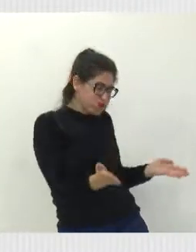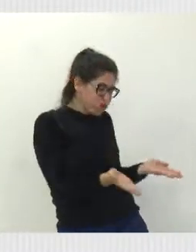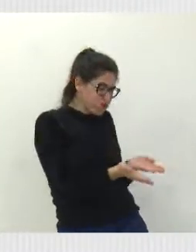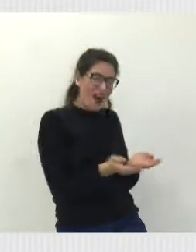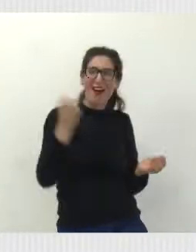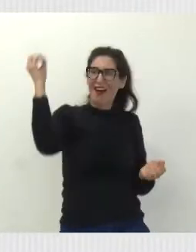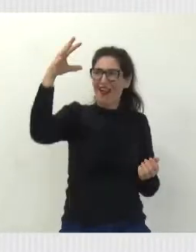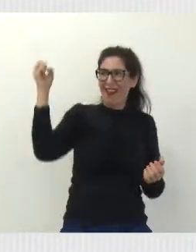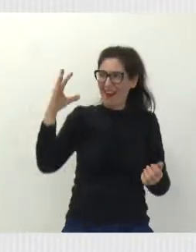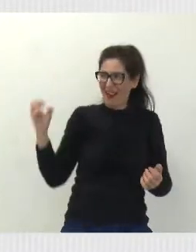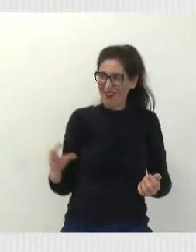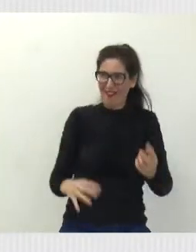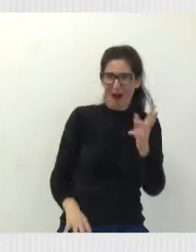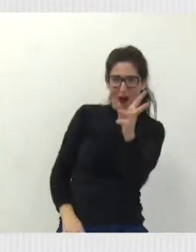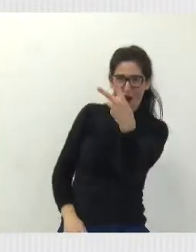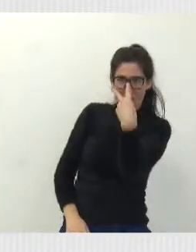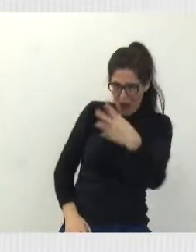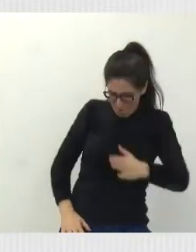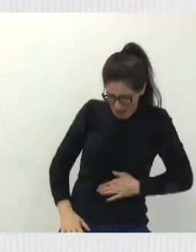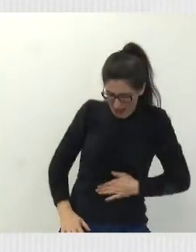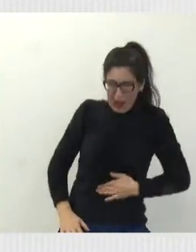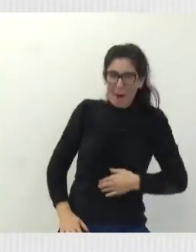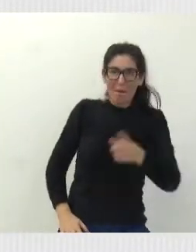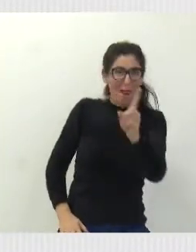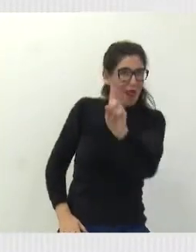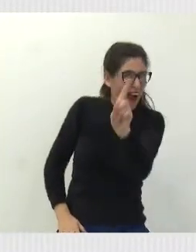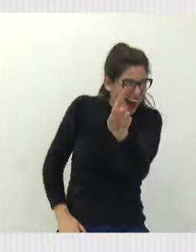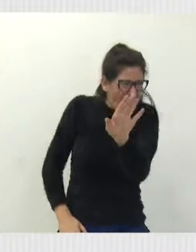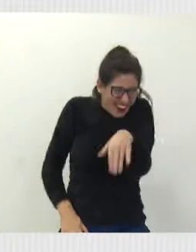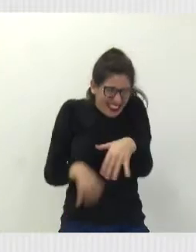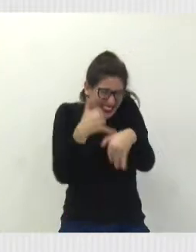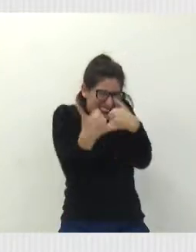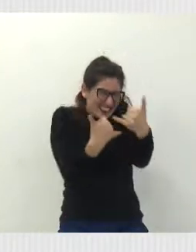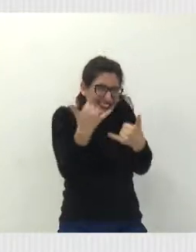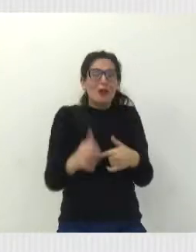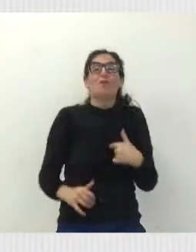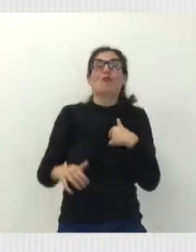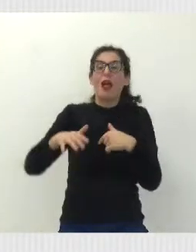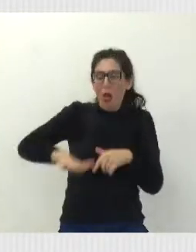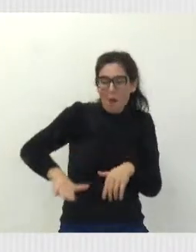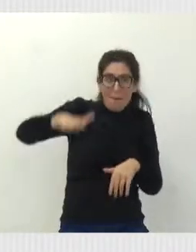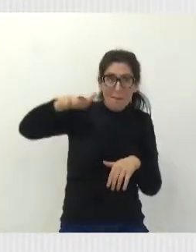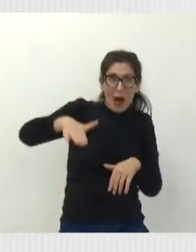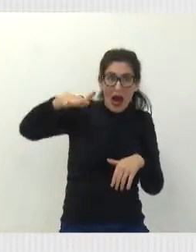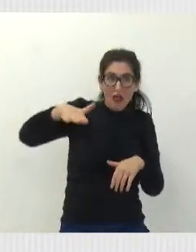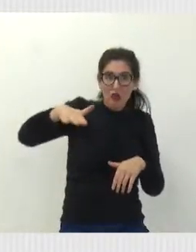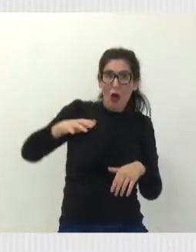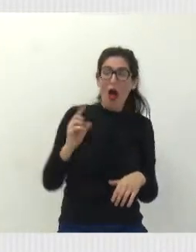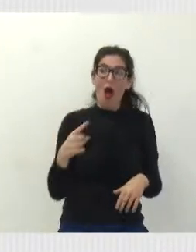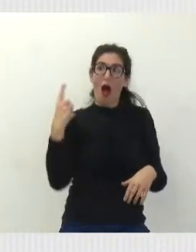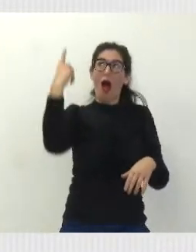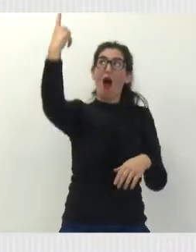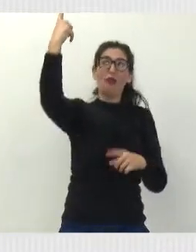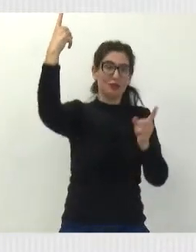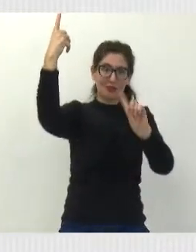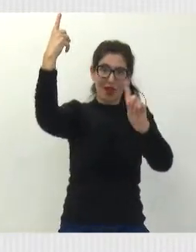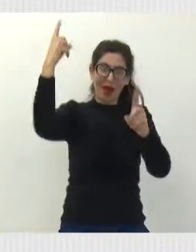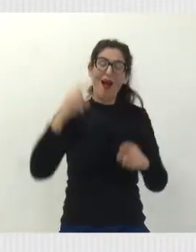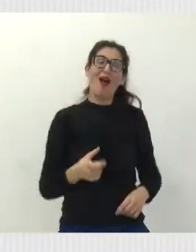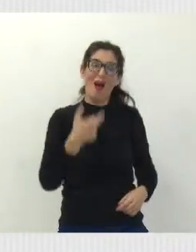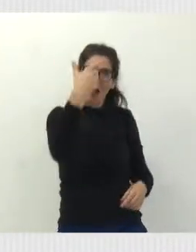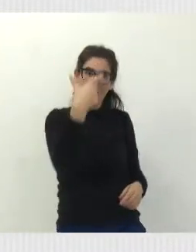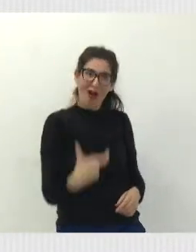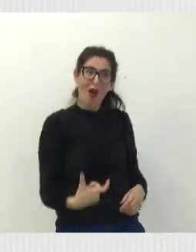barriga, né? Está muito baixo aquilo ali, eu não sou tão alto, mas algumas pessoas podem passar, Derbal, e tem